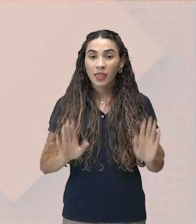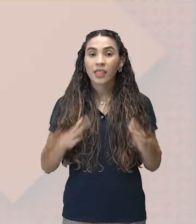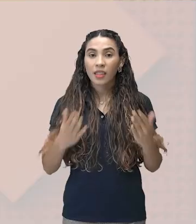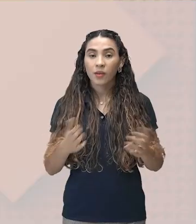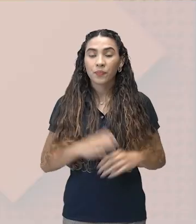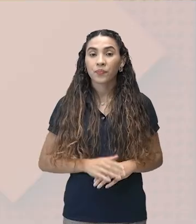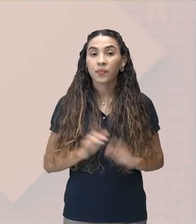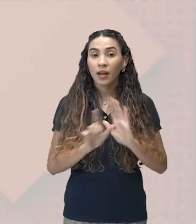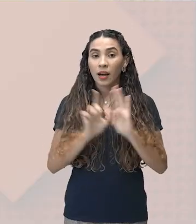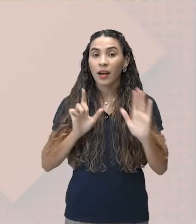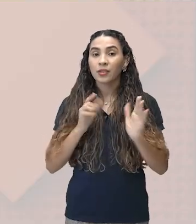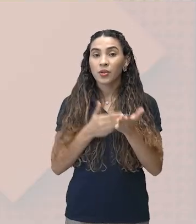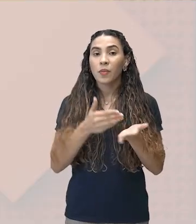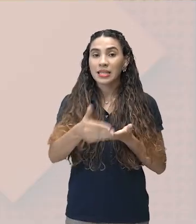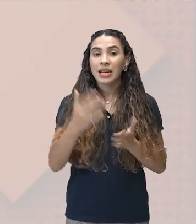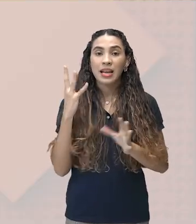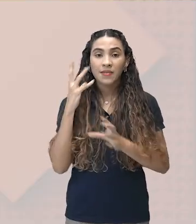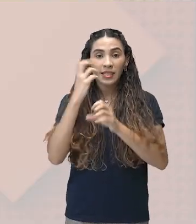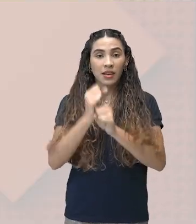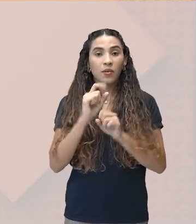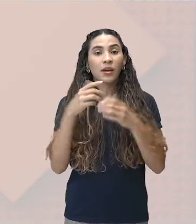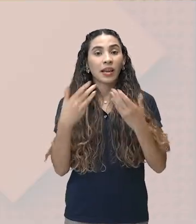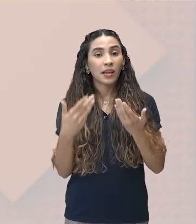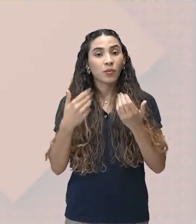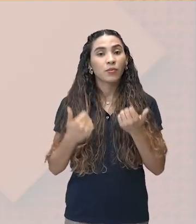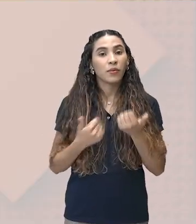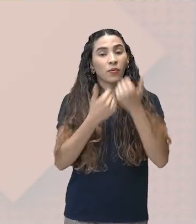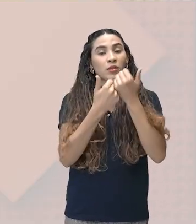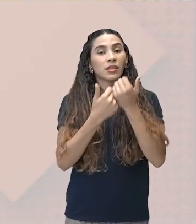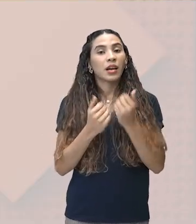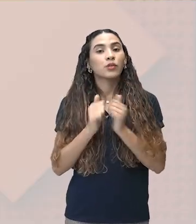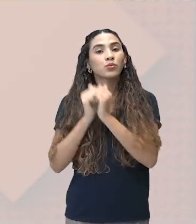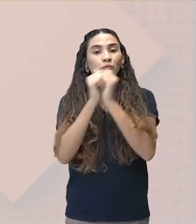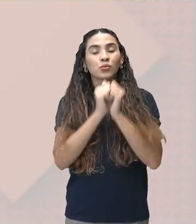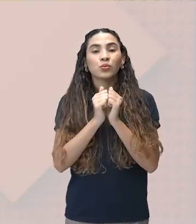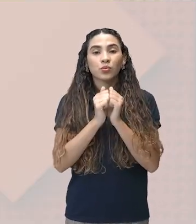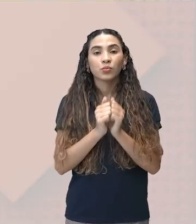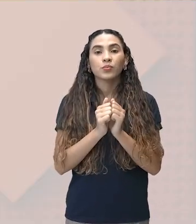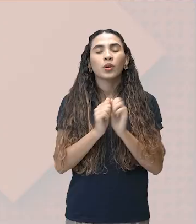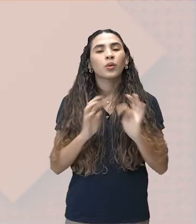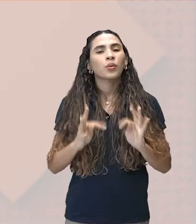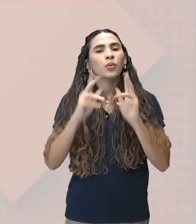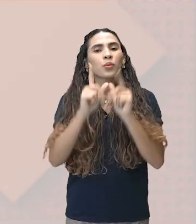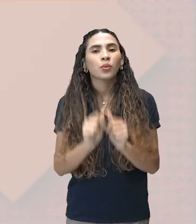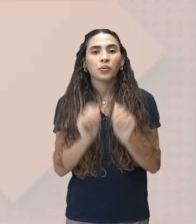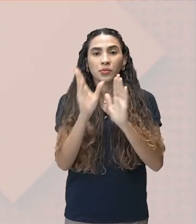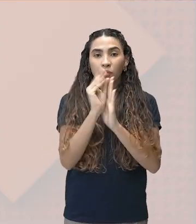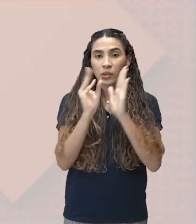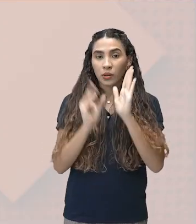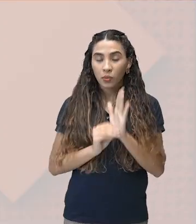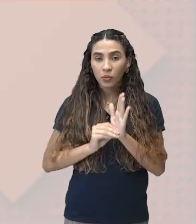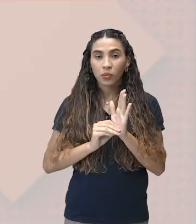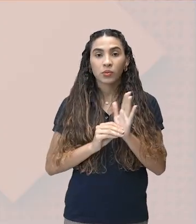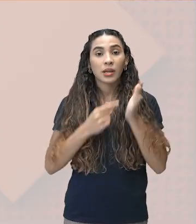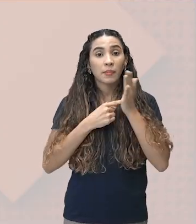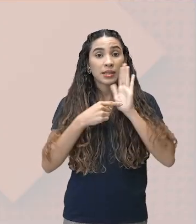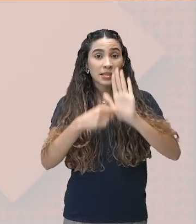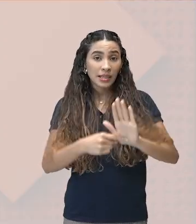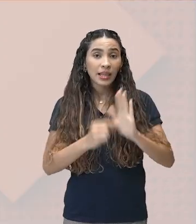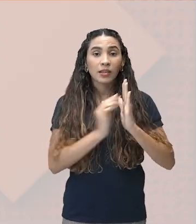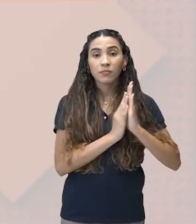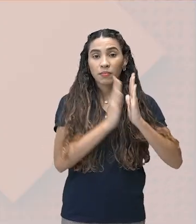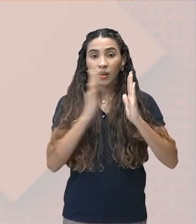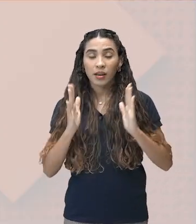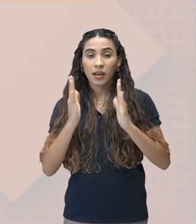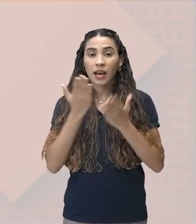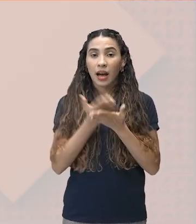Bem, antes de começar essa aula de revisão, eu gostaria de reforçar aqui com vocês que todos os conteúdos que forem abordados